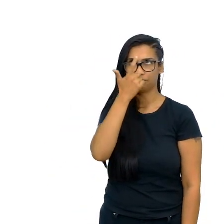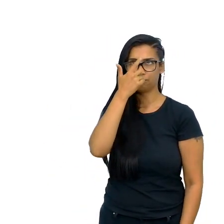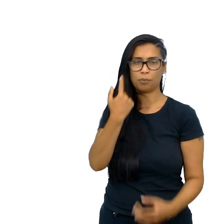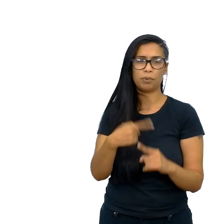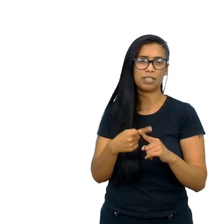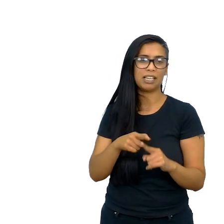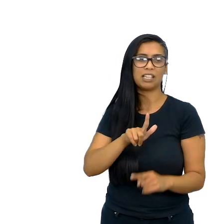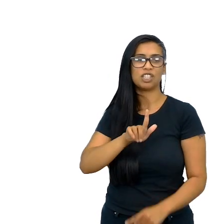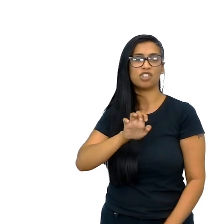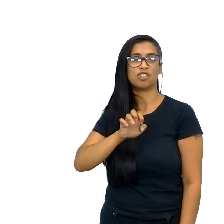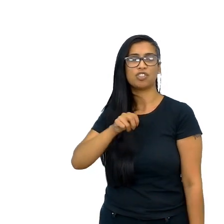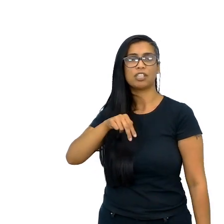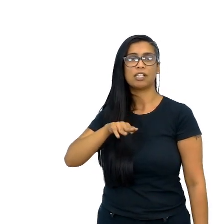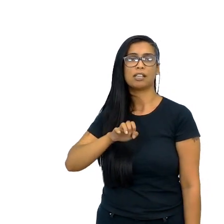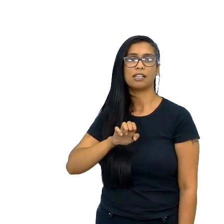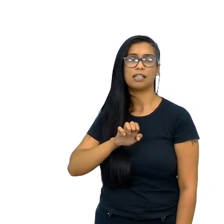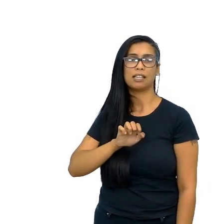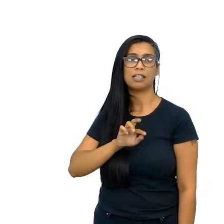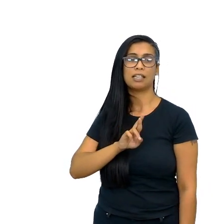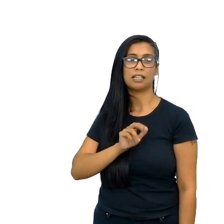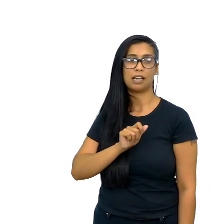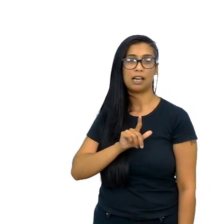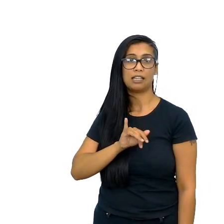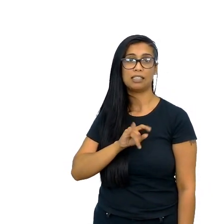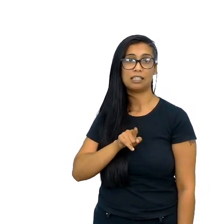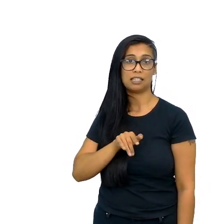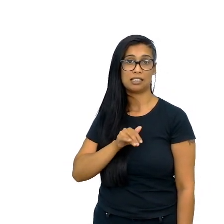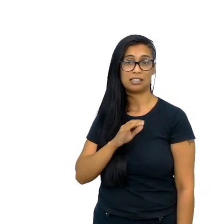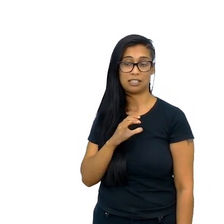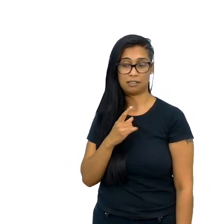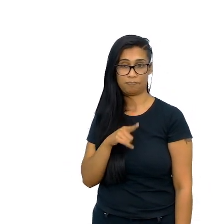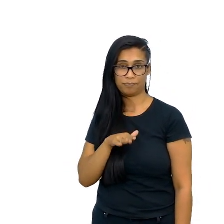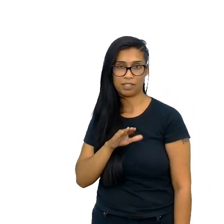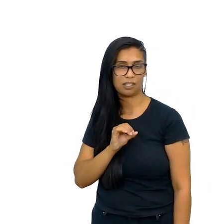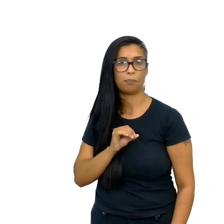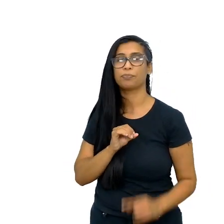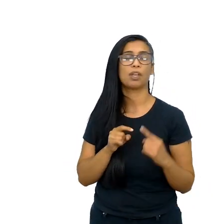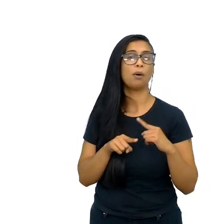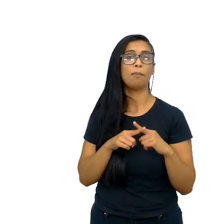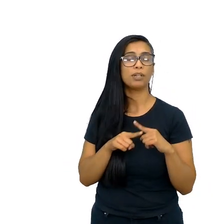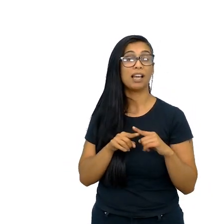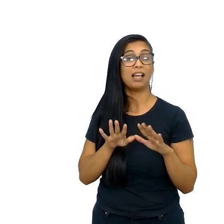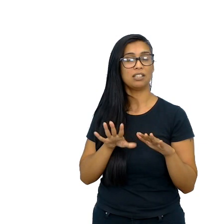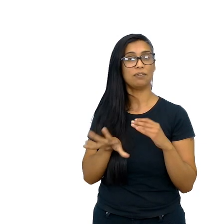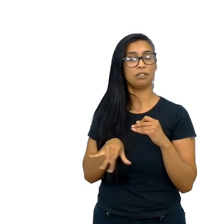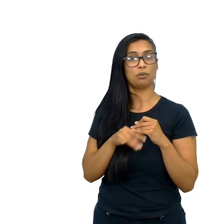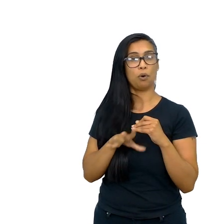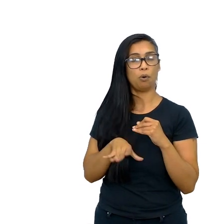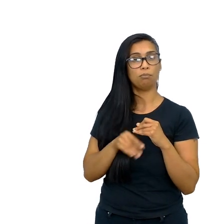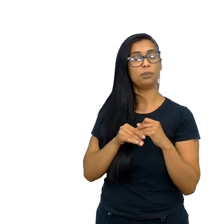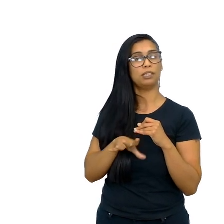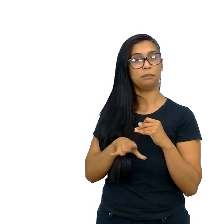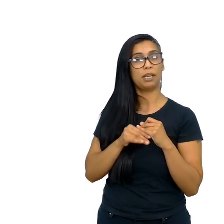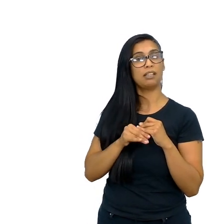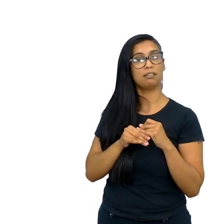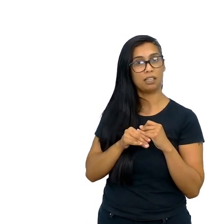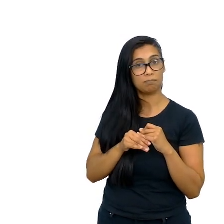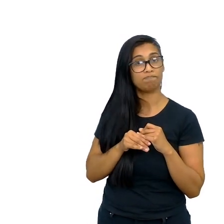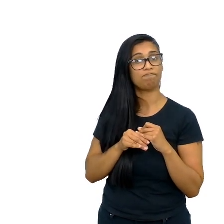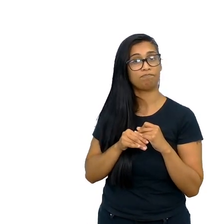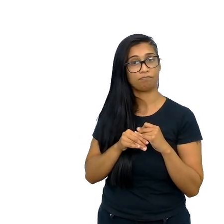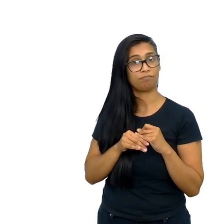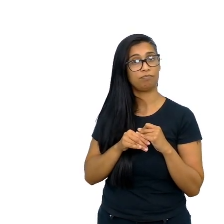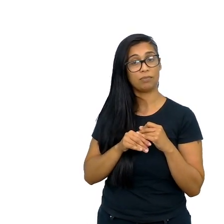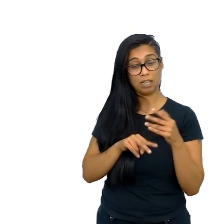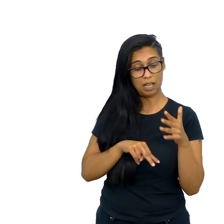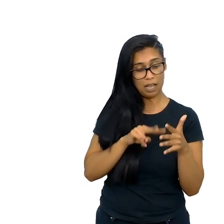nós entendemos que a generalização ela pode contribuir, por exemplo, para a síntese, né, por meio